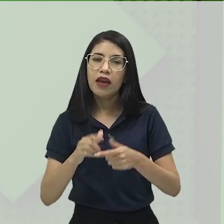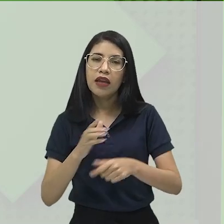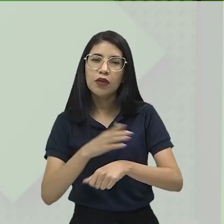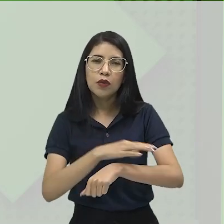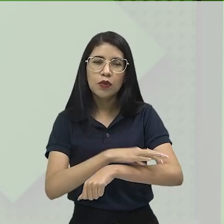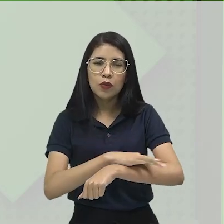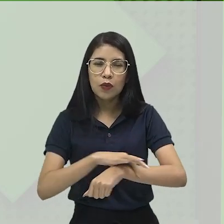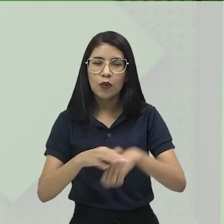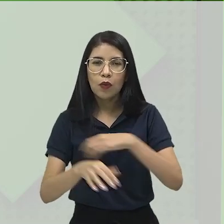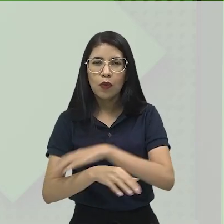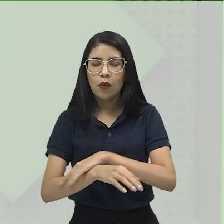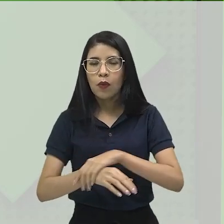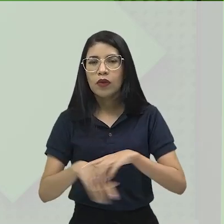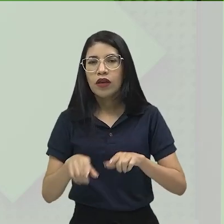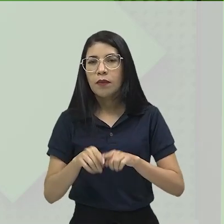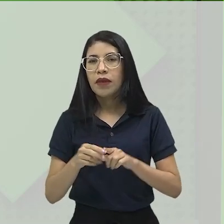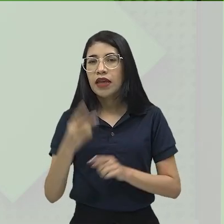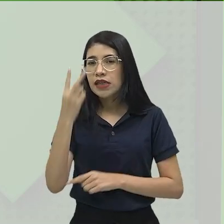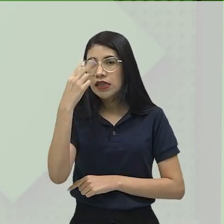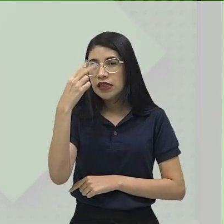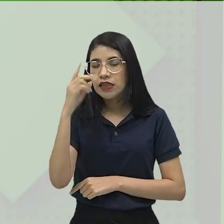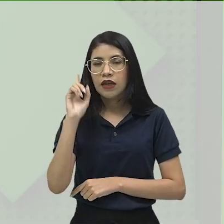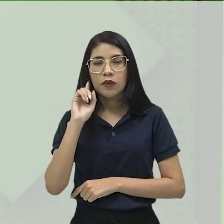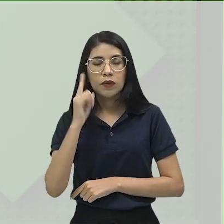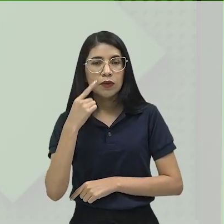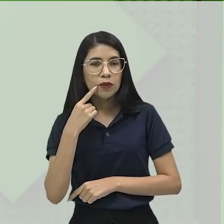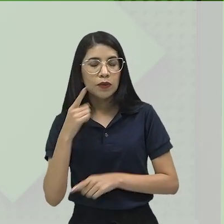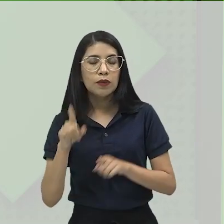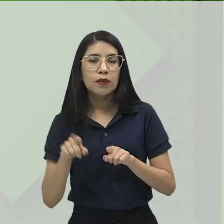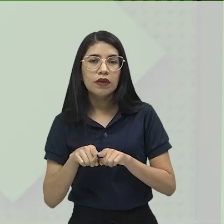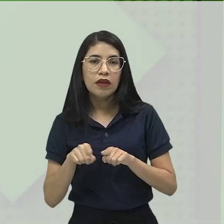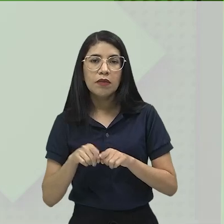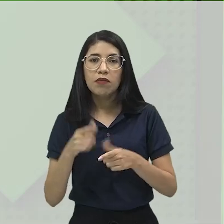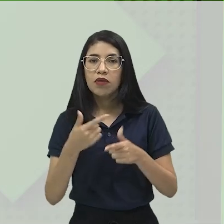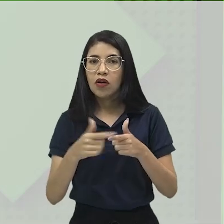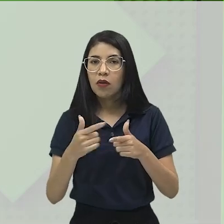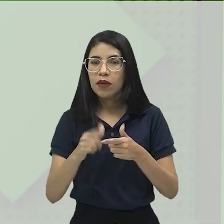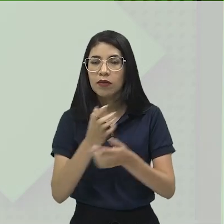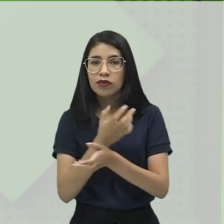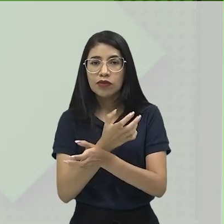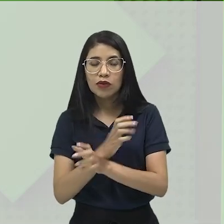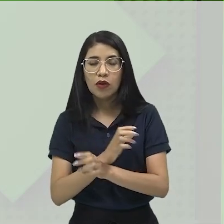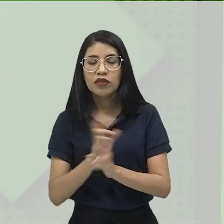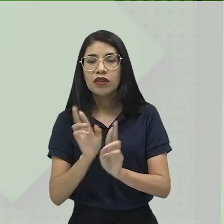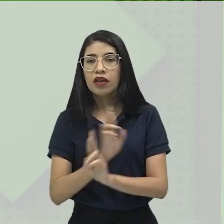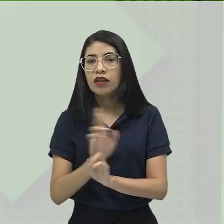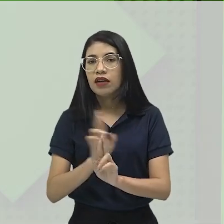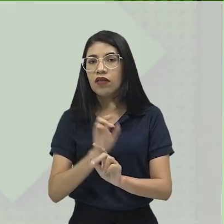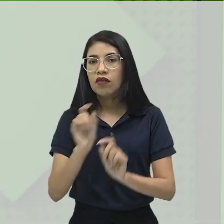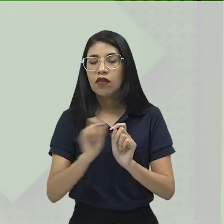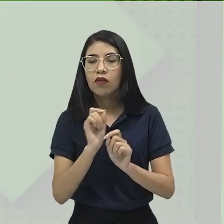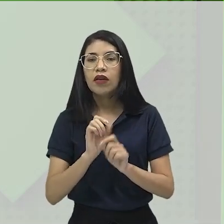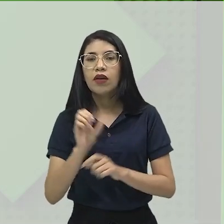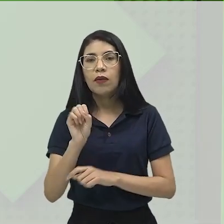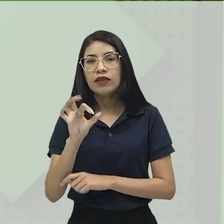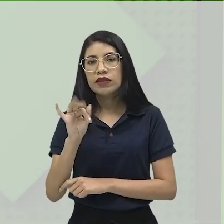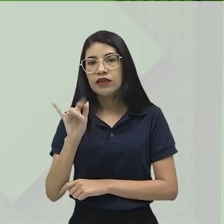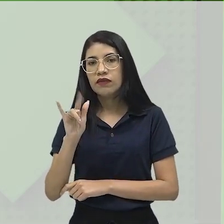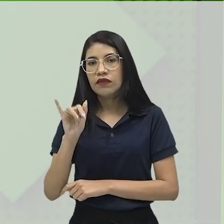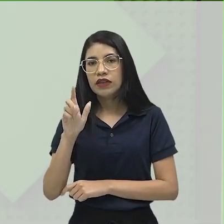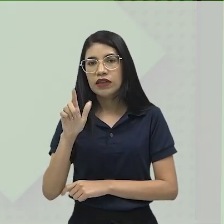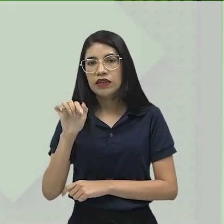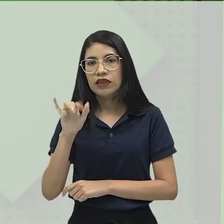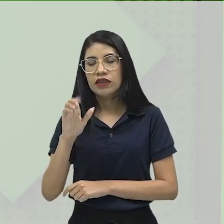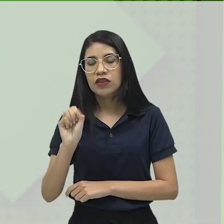formação, pode desenvolver cegueira, surdez, problemas ósseos, todos eles associados à sífilis